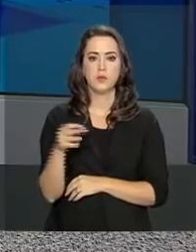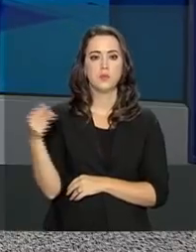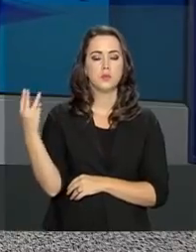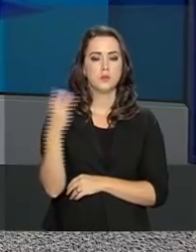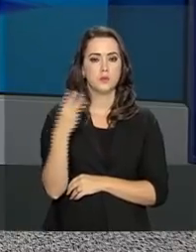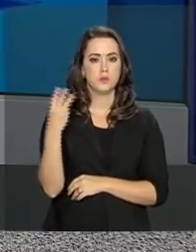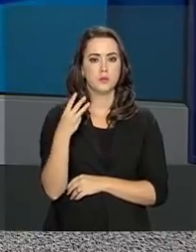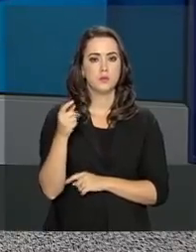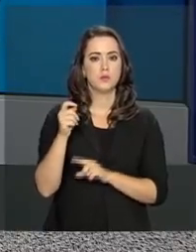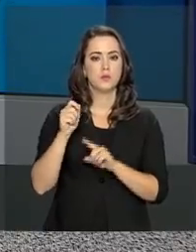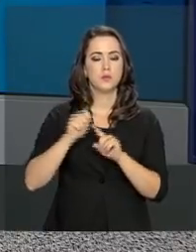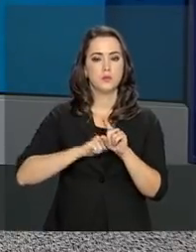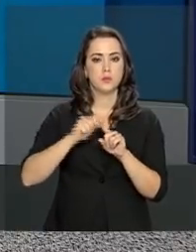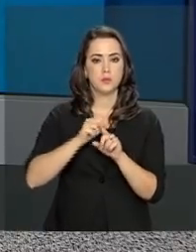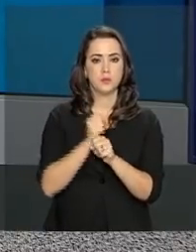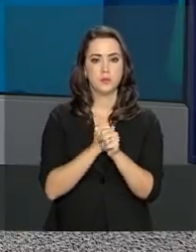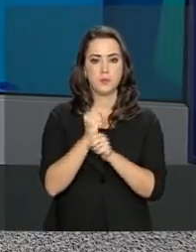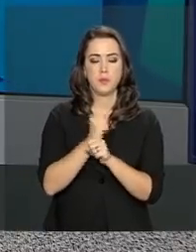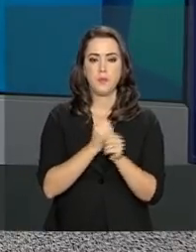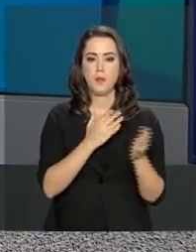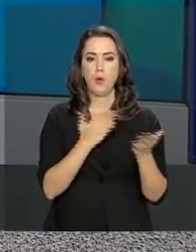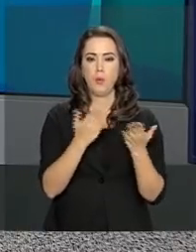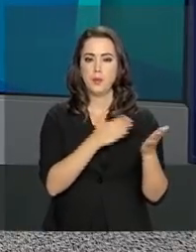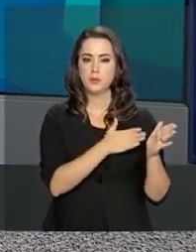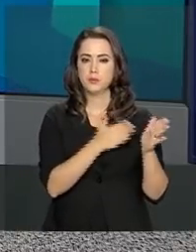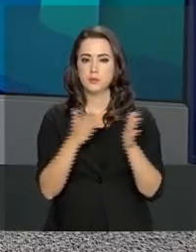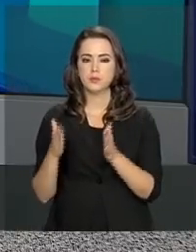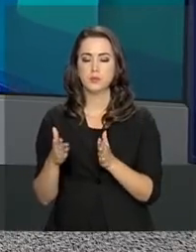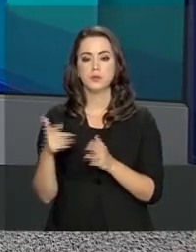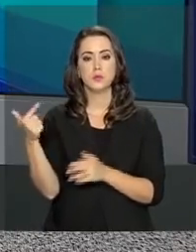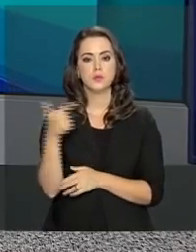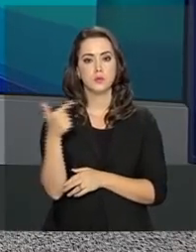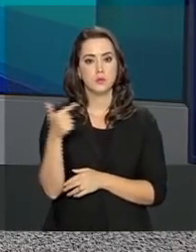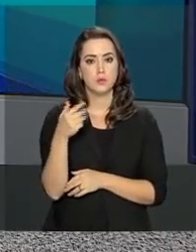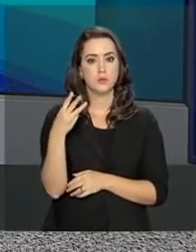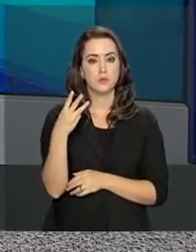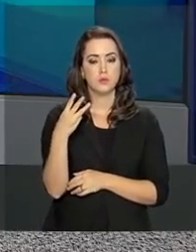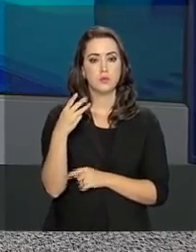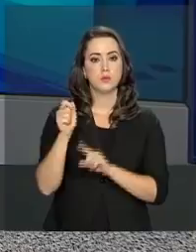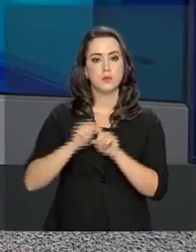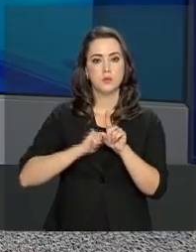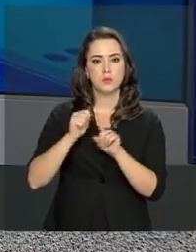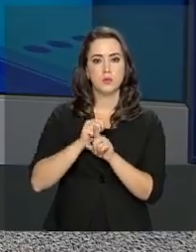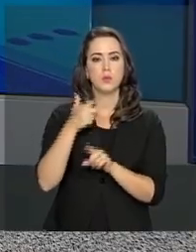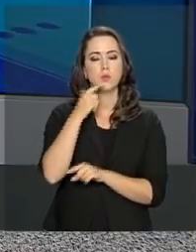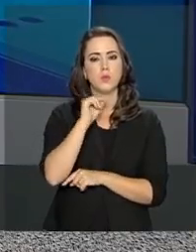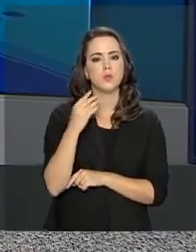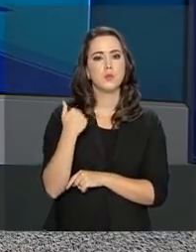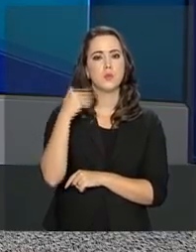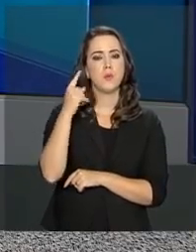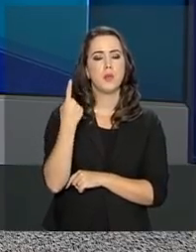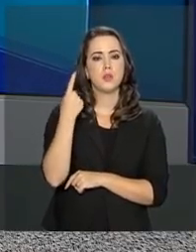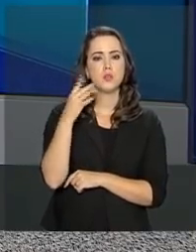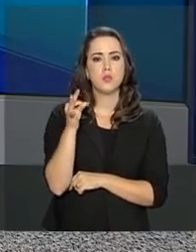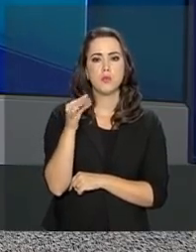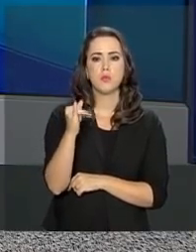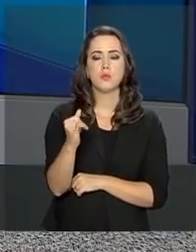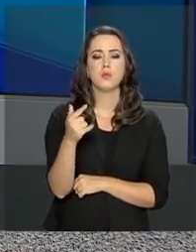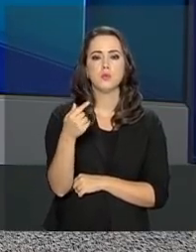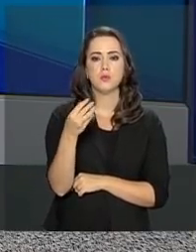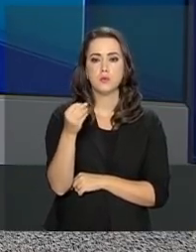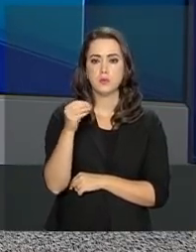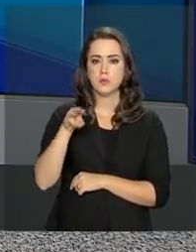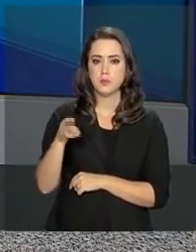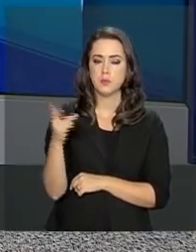cento o terceiro trimestre deste ano em relação ao segundo trimestre e alcançou mais de um trilhão e 700